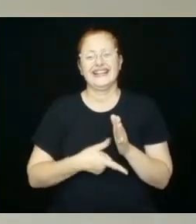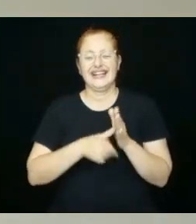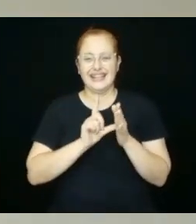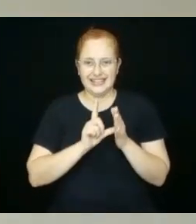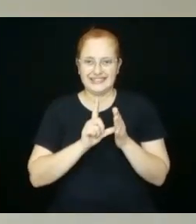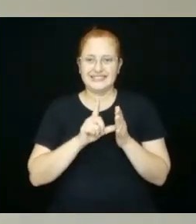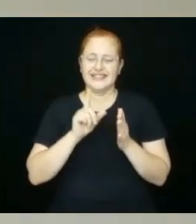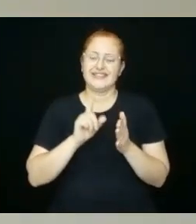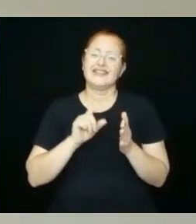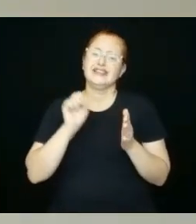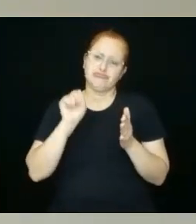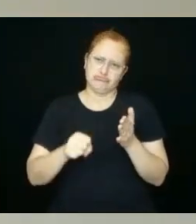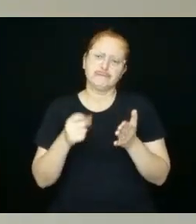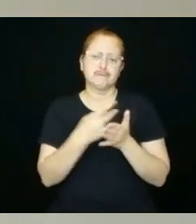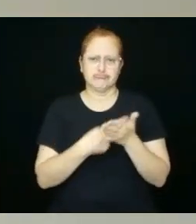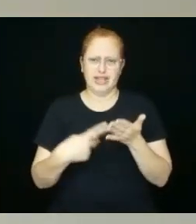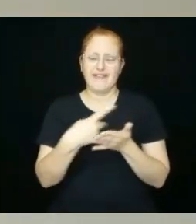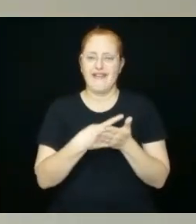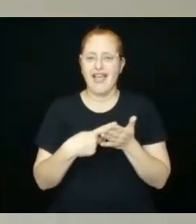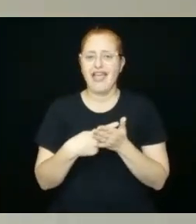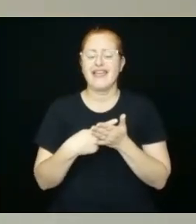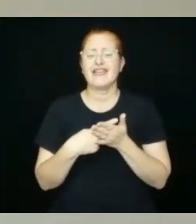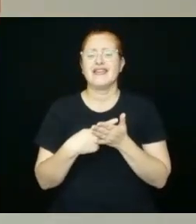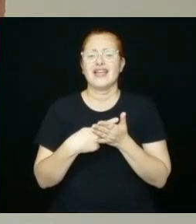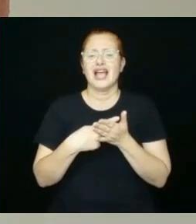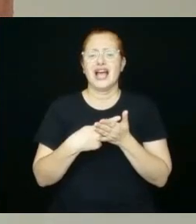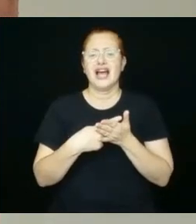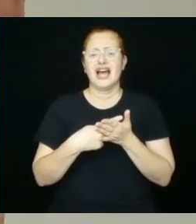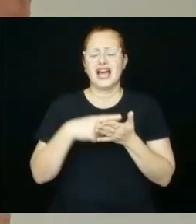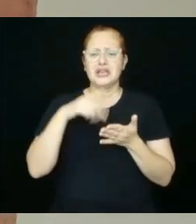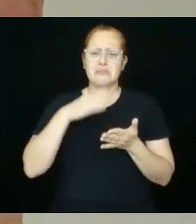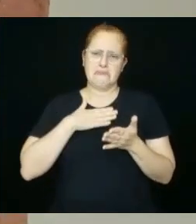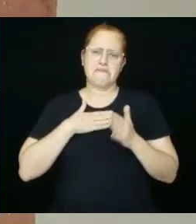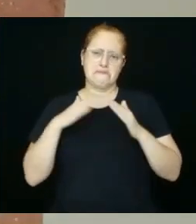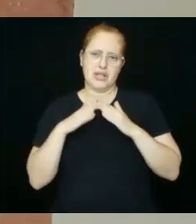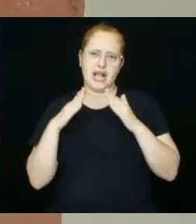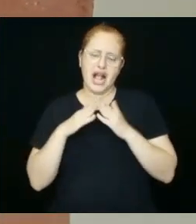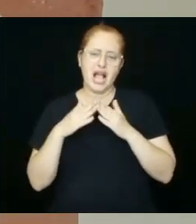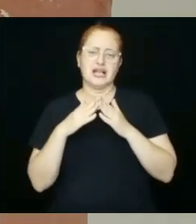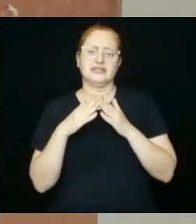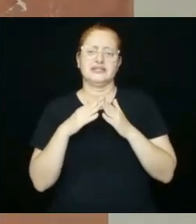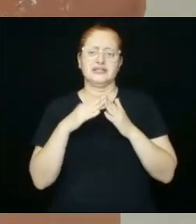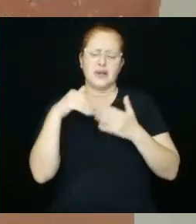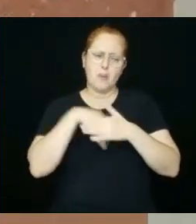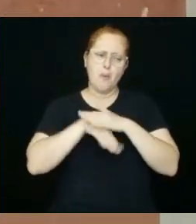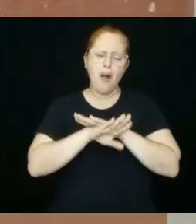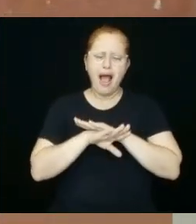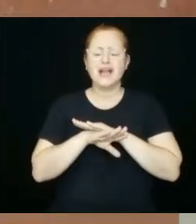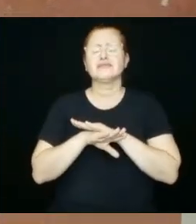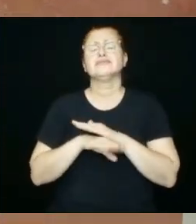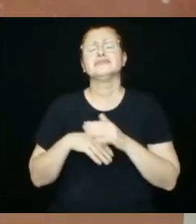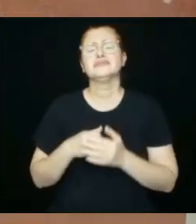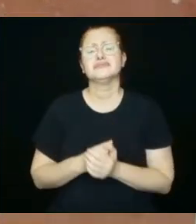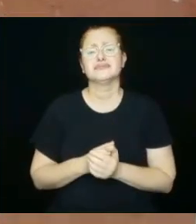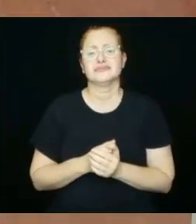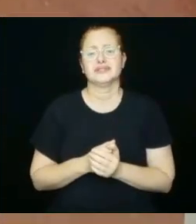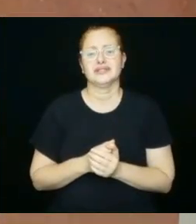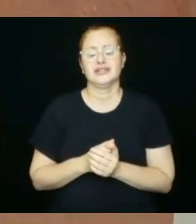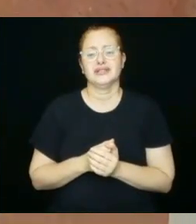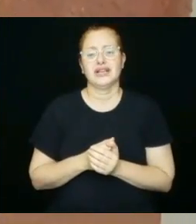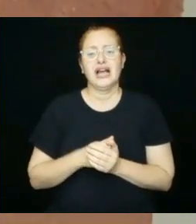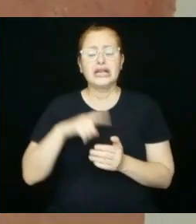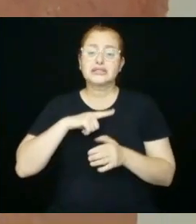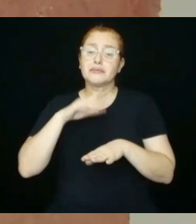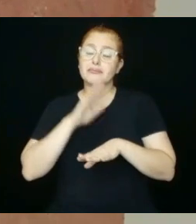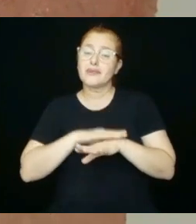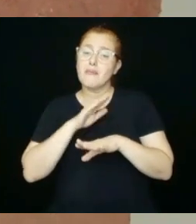são ex-desenhos que ficam pelo ateliê, assim, são desenhos que ficam morando com a gente e